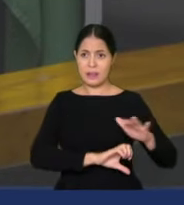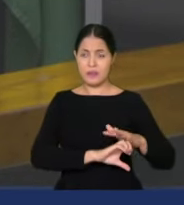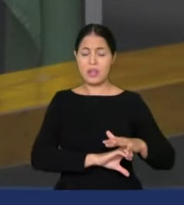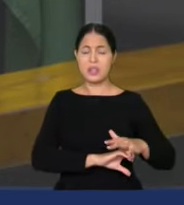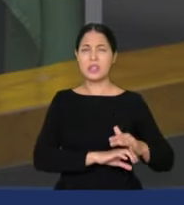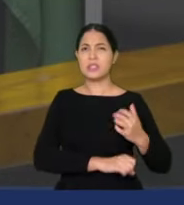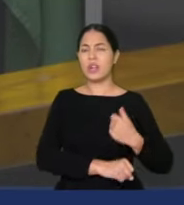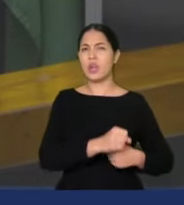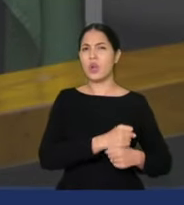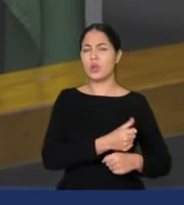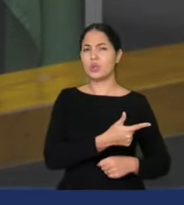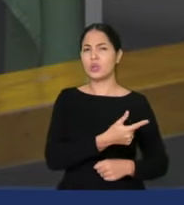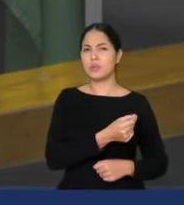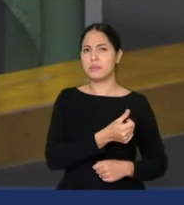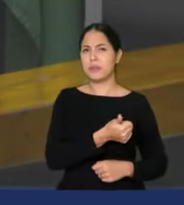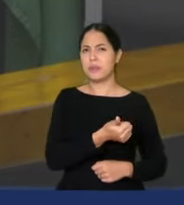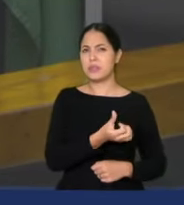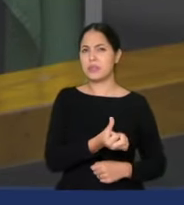ali uma política de